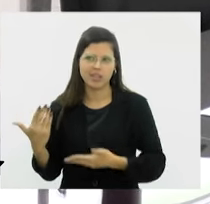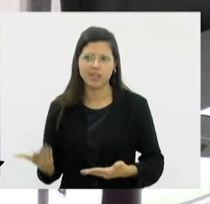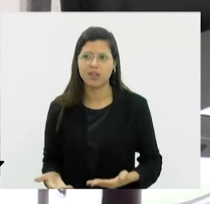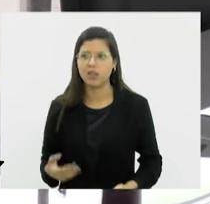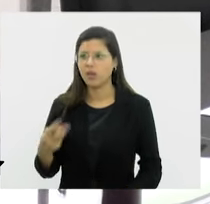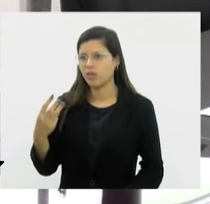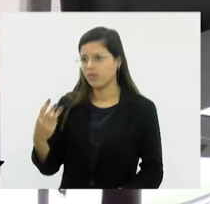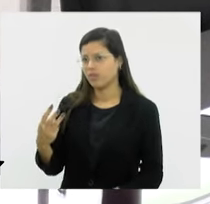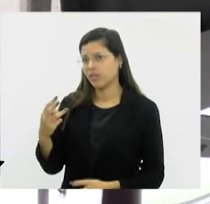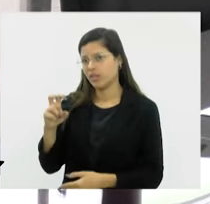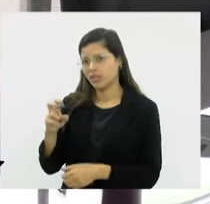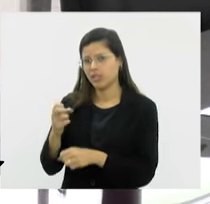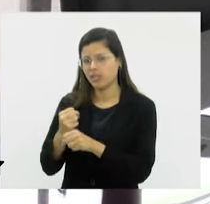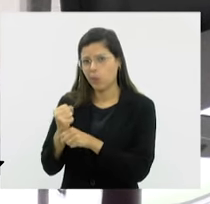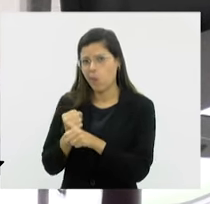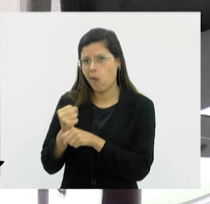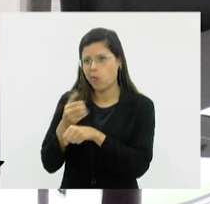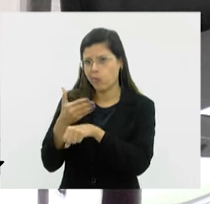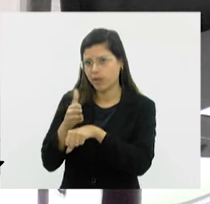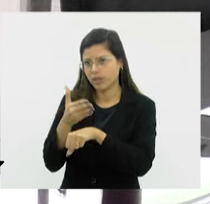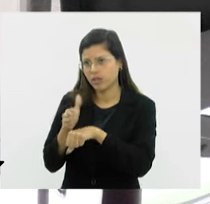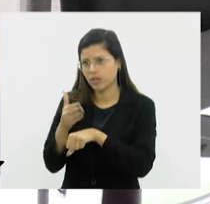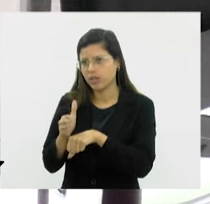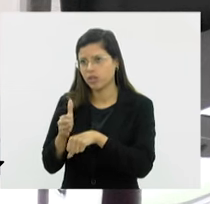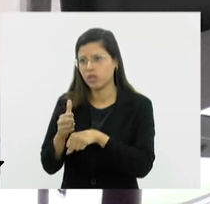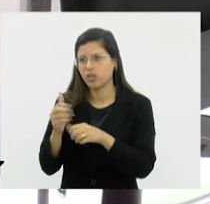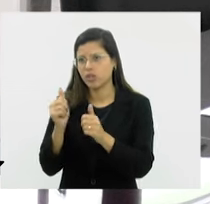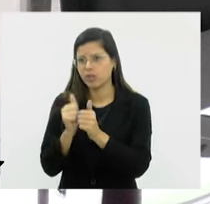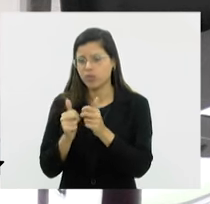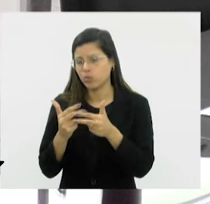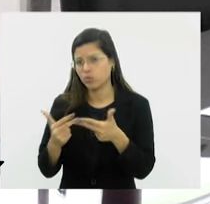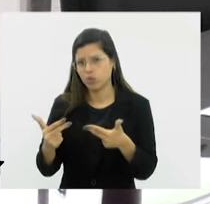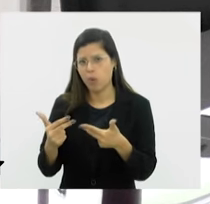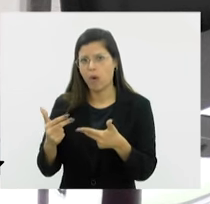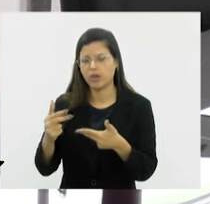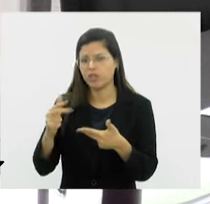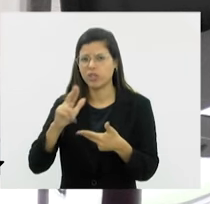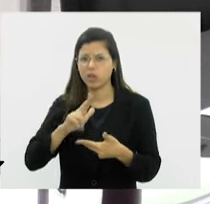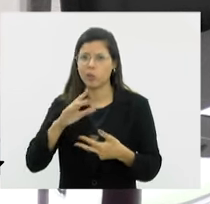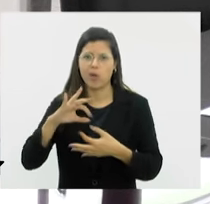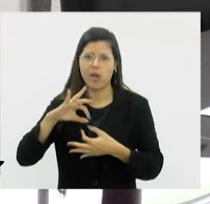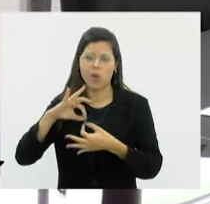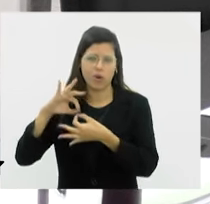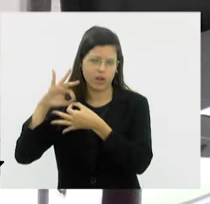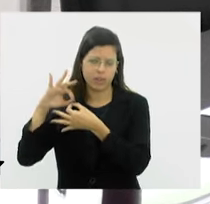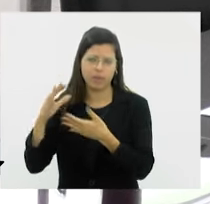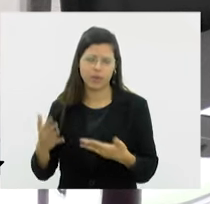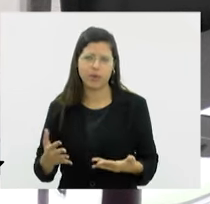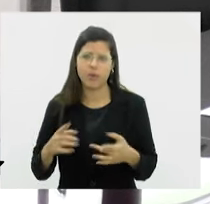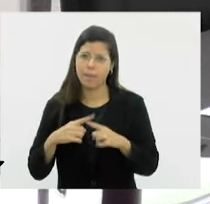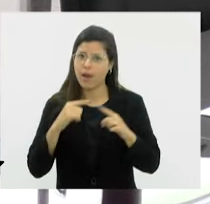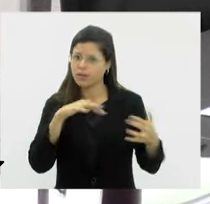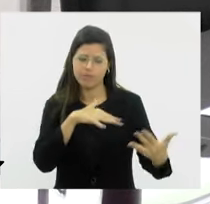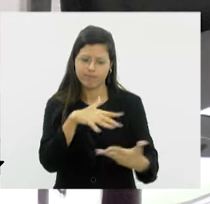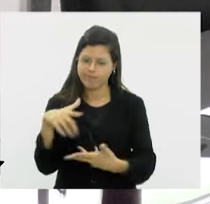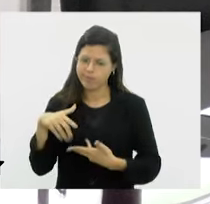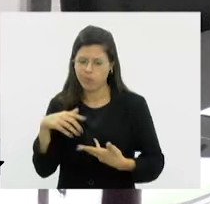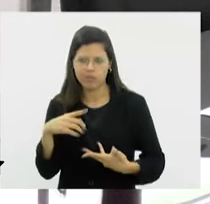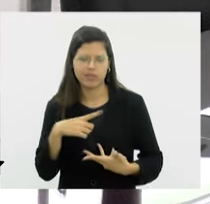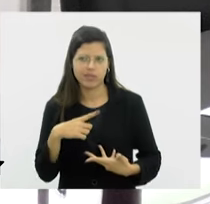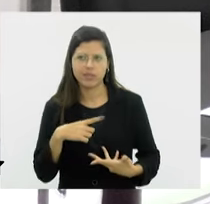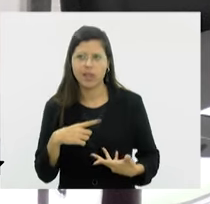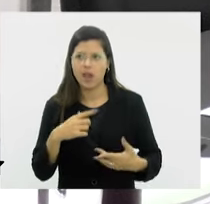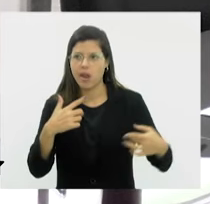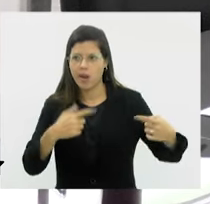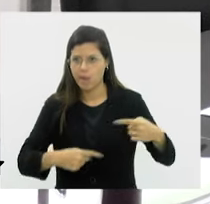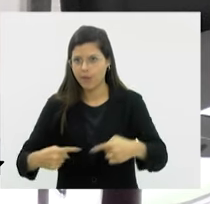35 anos de um esporte que não é olímpico, embora difundido no mundo inteiro. Enfim, presidente, essa é uma discussão de